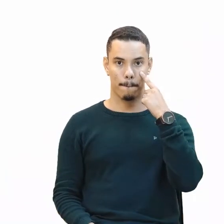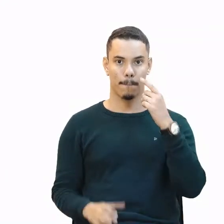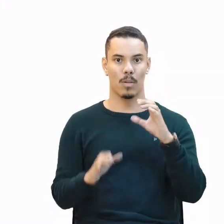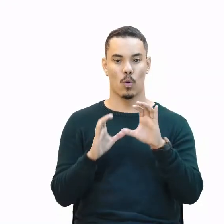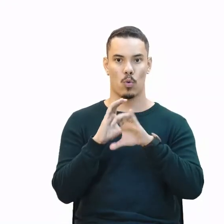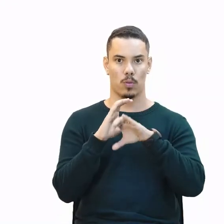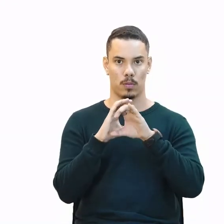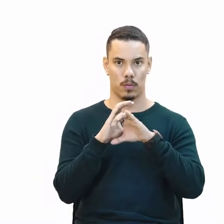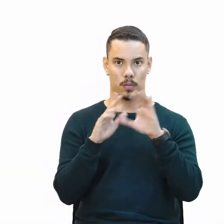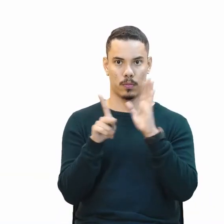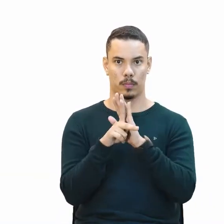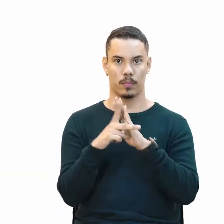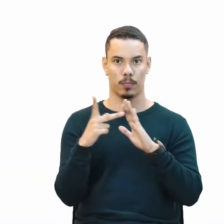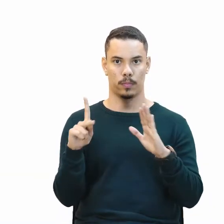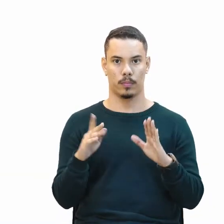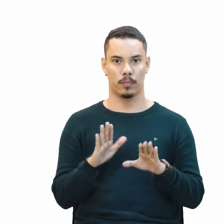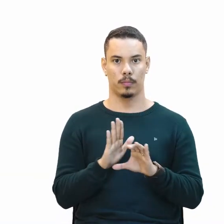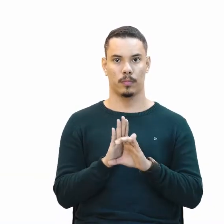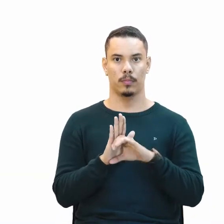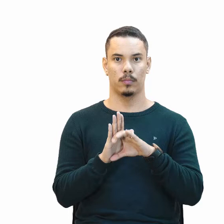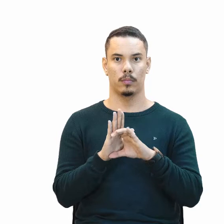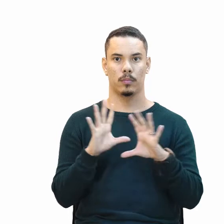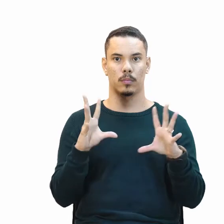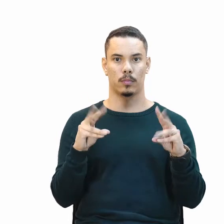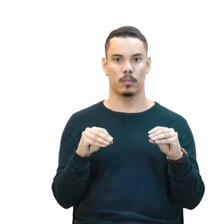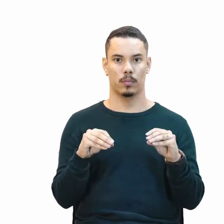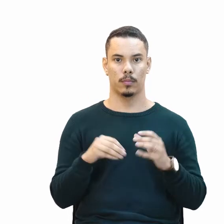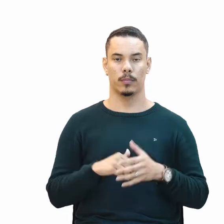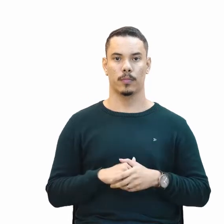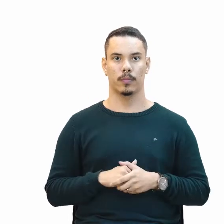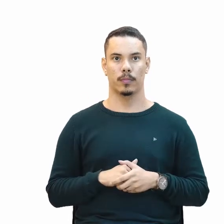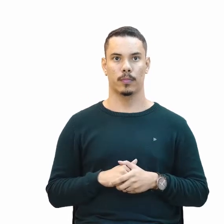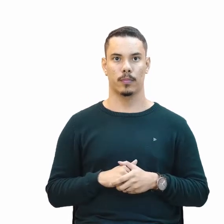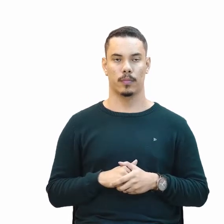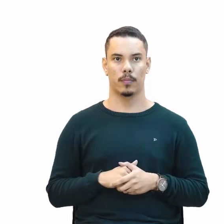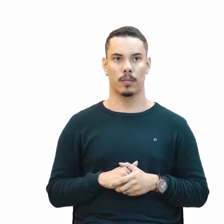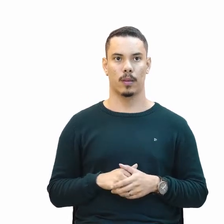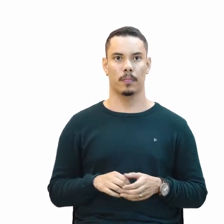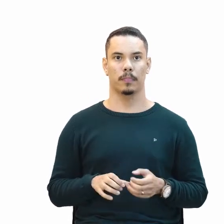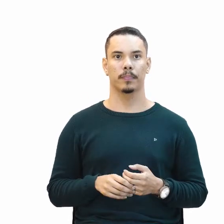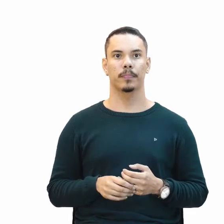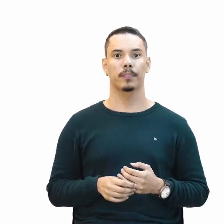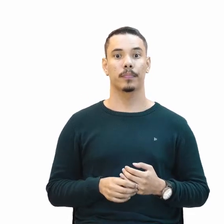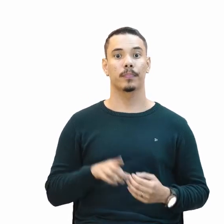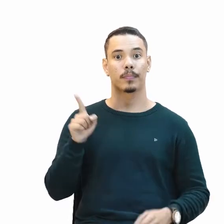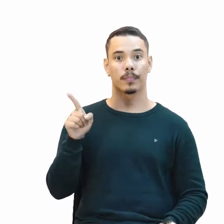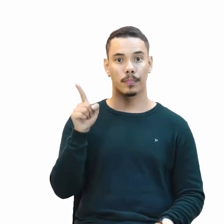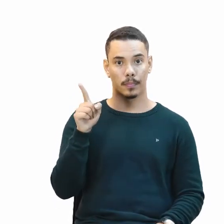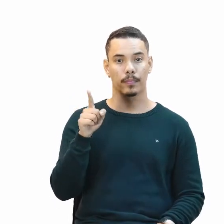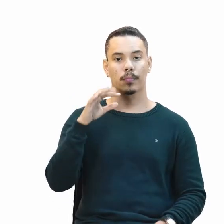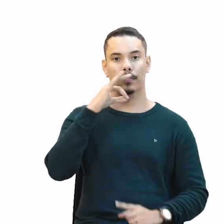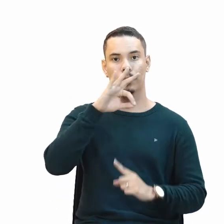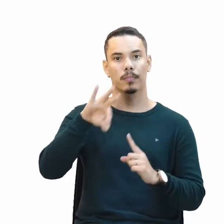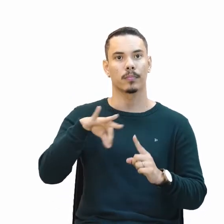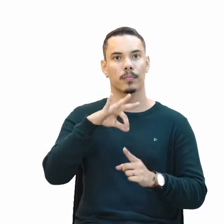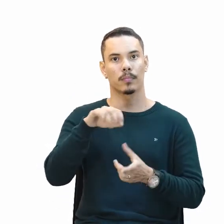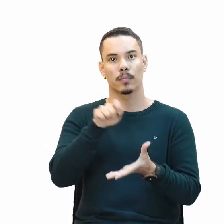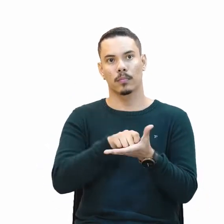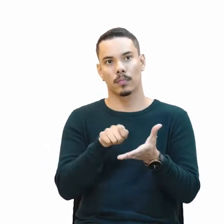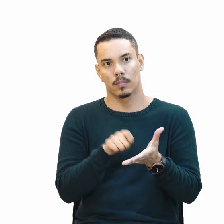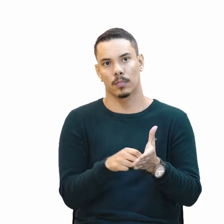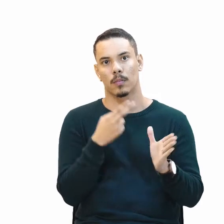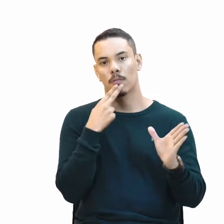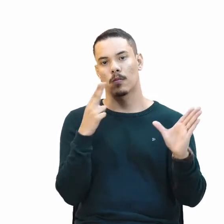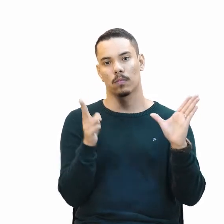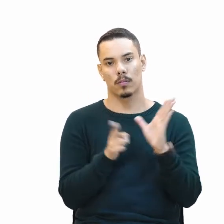alma. Vamos lá, então? Em sua obra, Santo Agostinho escreveu várias obras, Confissão, Cidade de